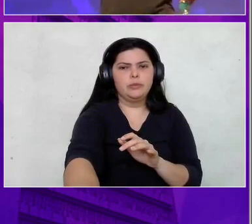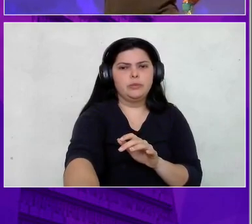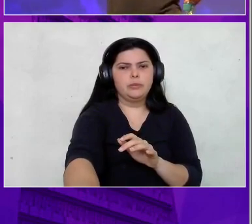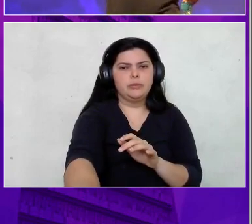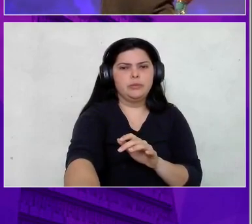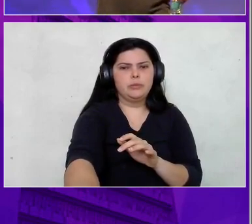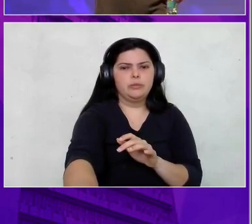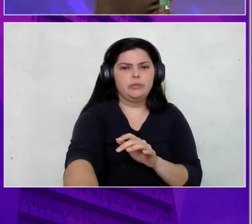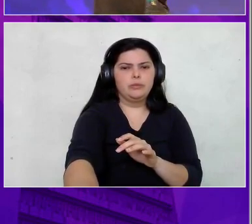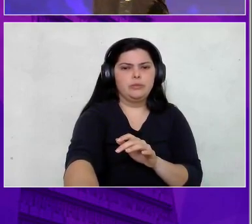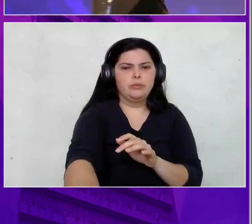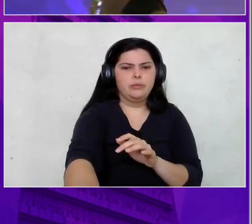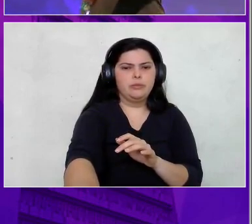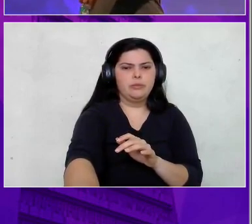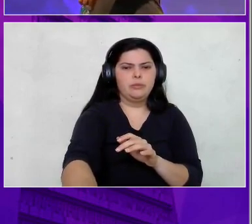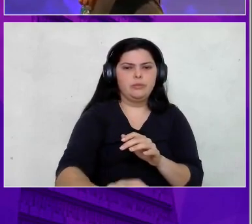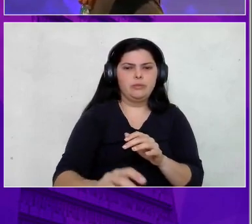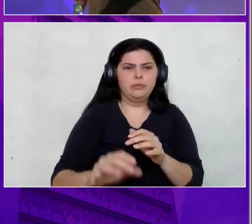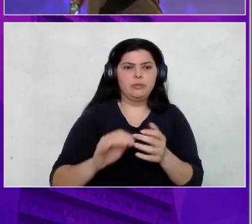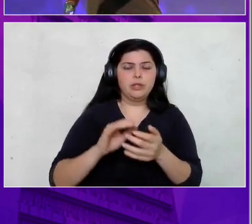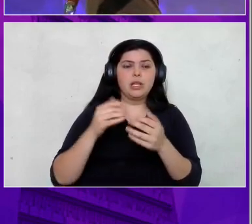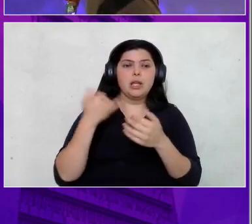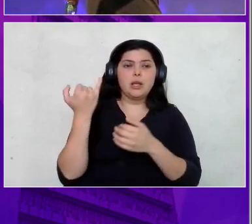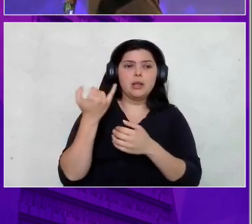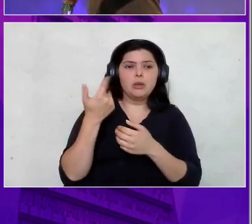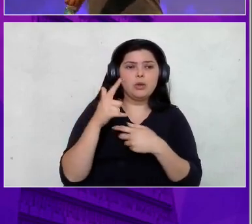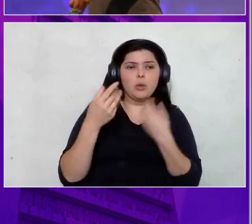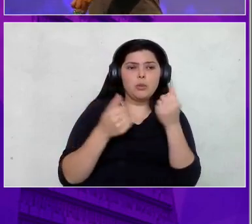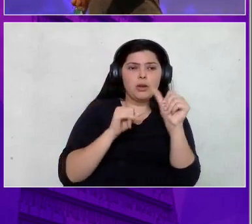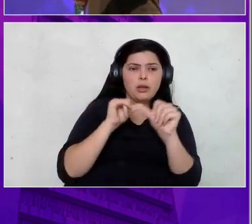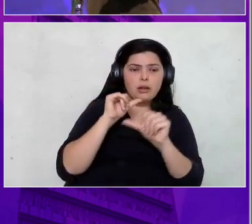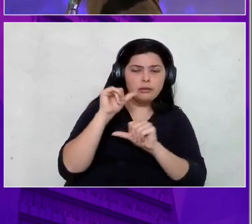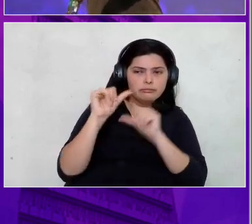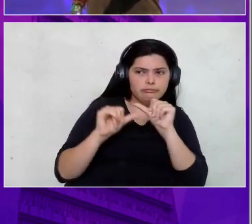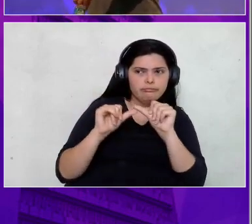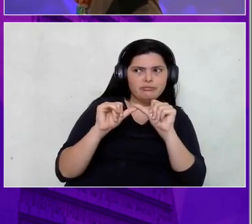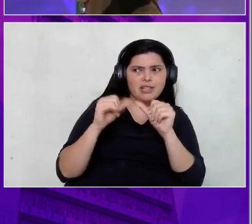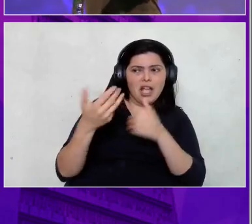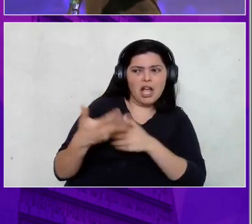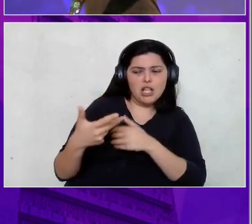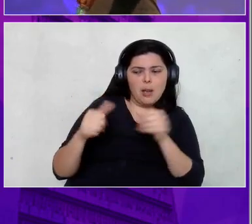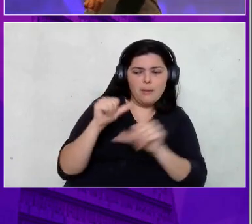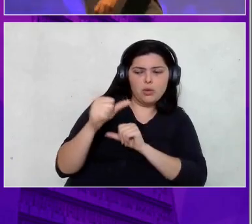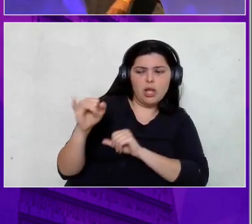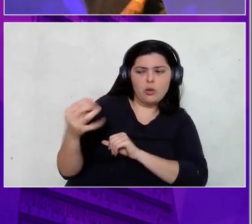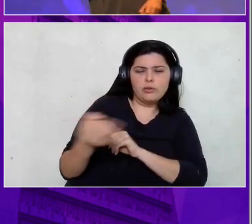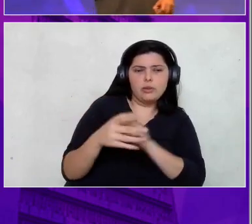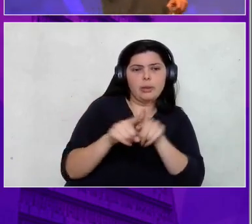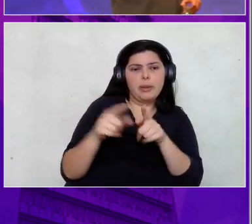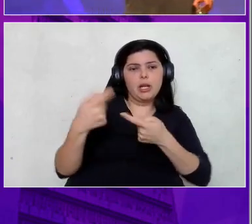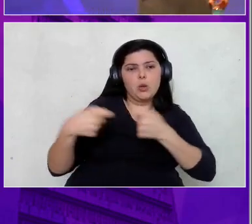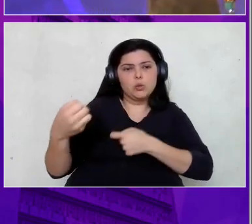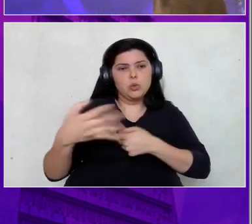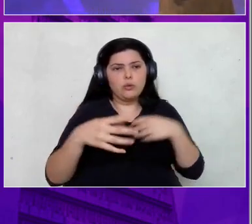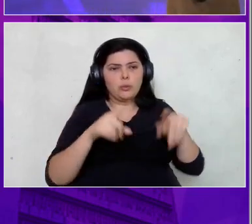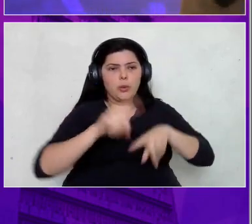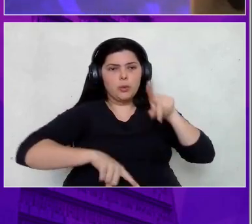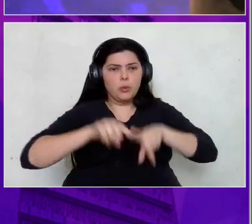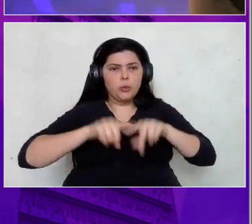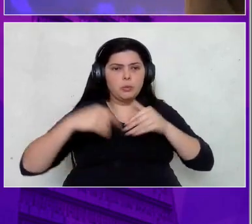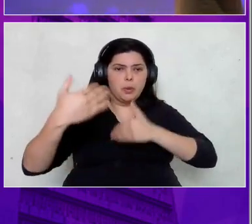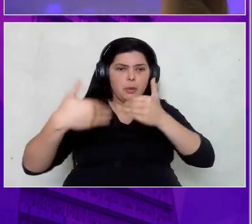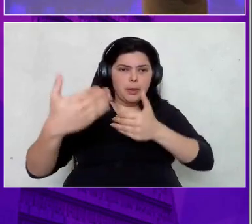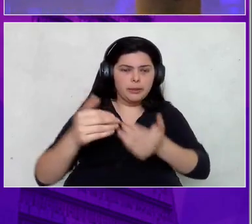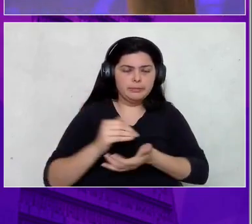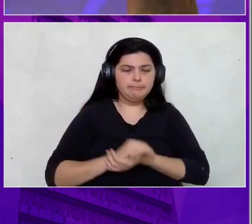Agile mudar a inovação toda, certo? Desenvolvimento de novos negócios, desenvolvimento de novos produtos e por aí vai. E